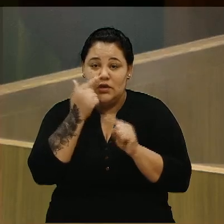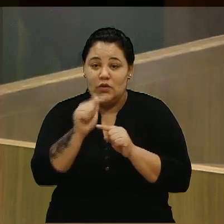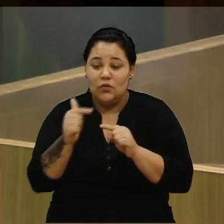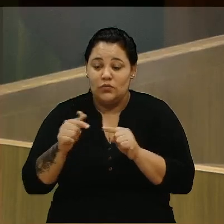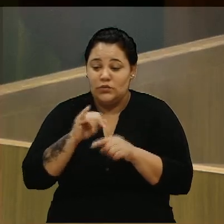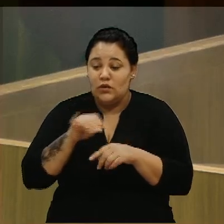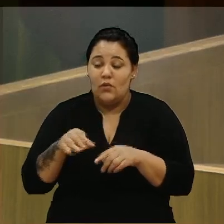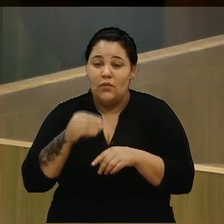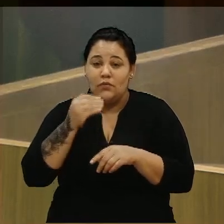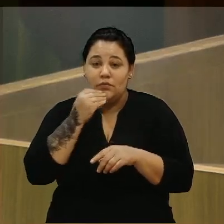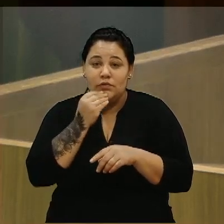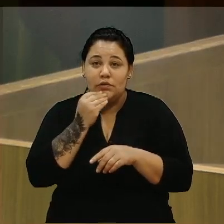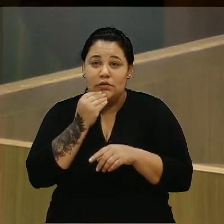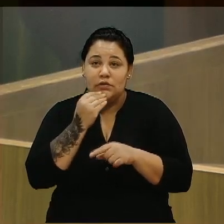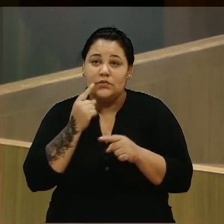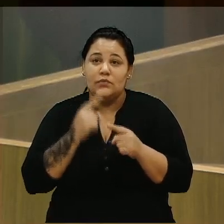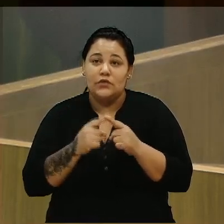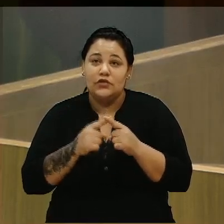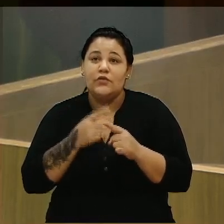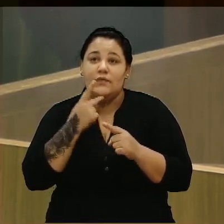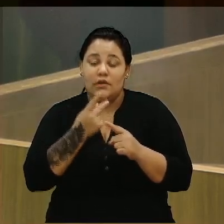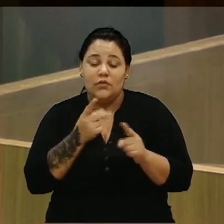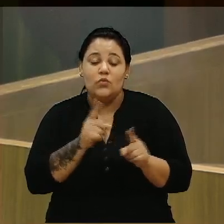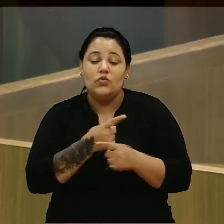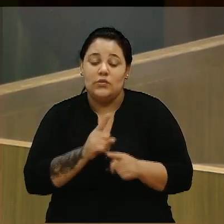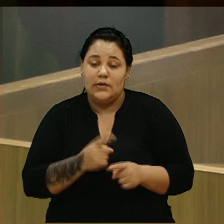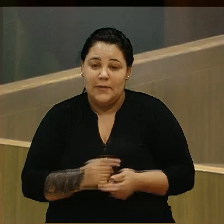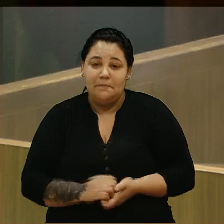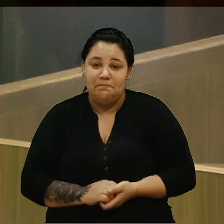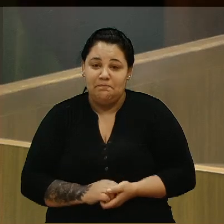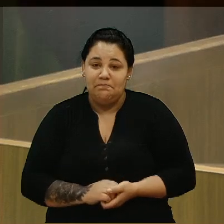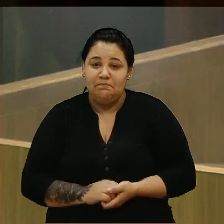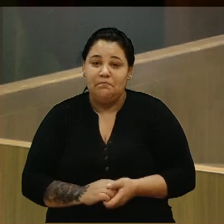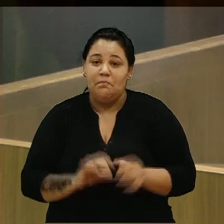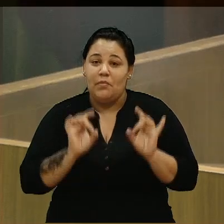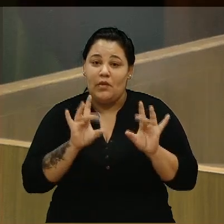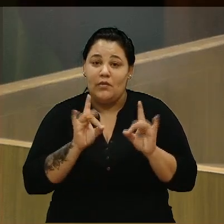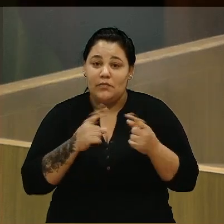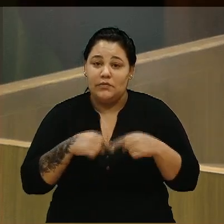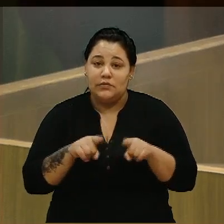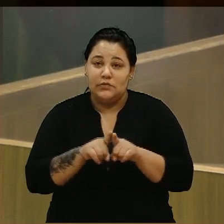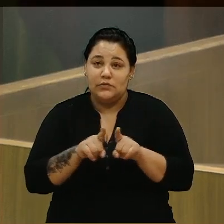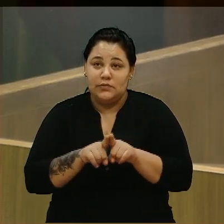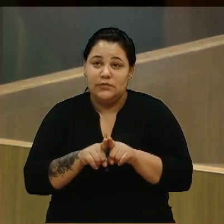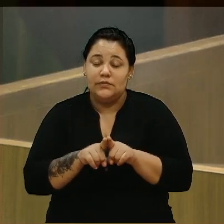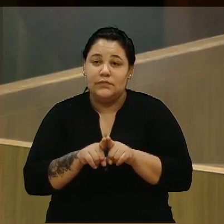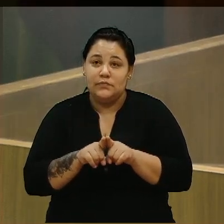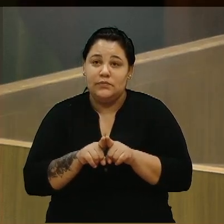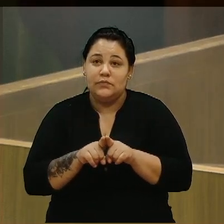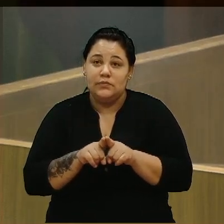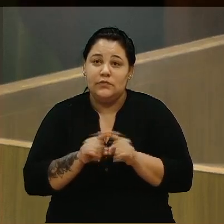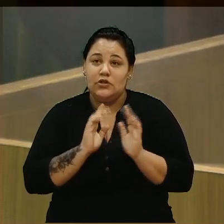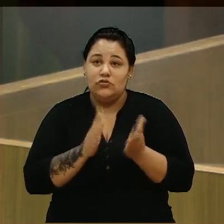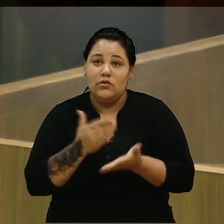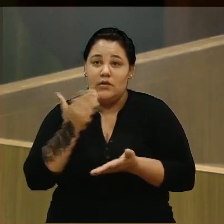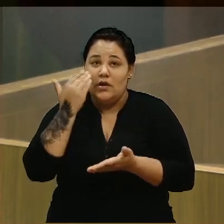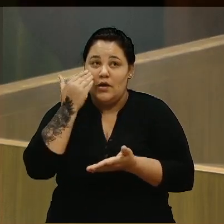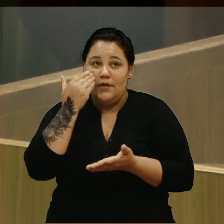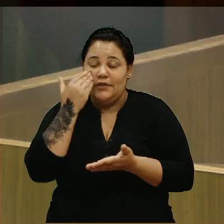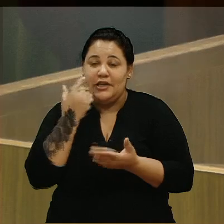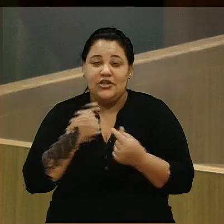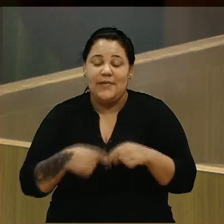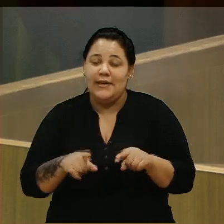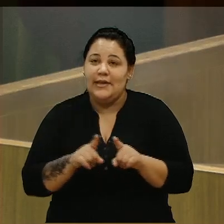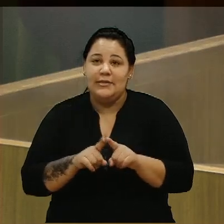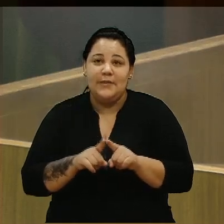fala quando a gente fala de música. E aí a música, em especial o canto coral, que a gente sabe que tem um papel fundamental na